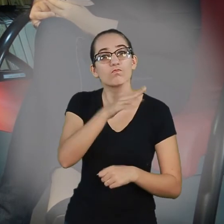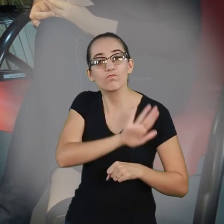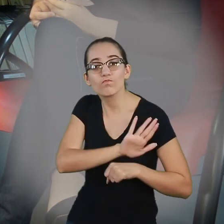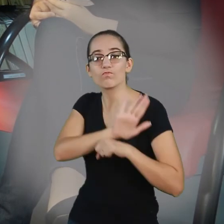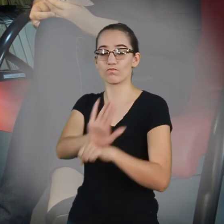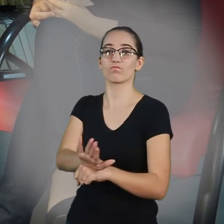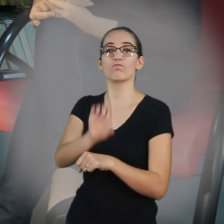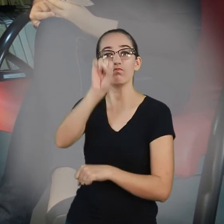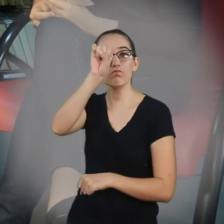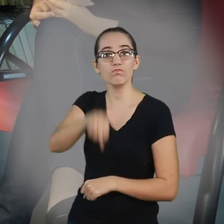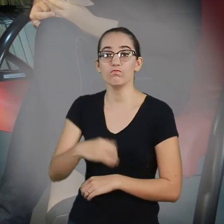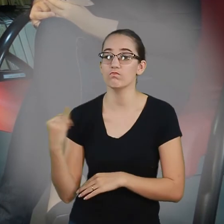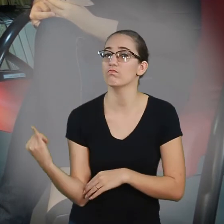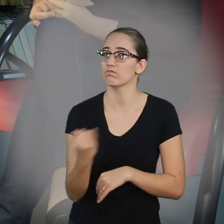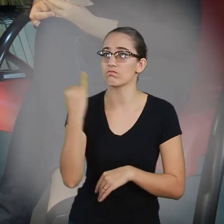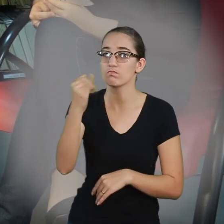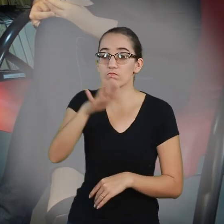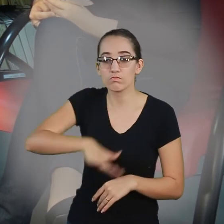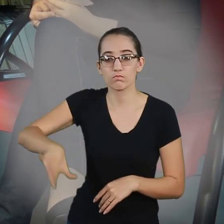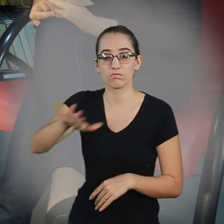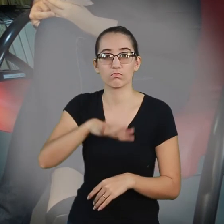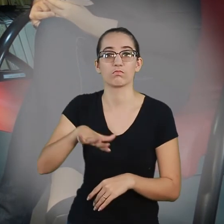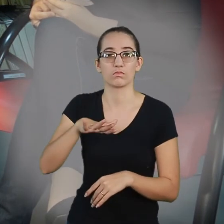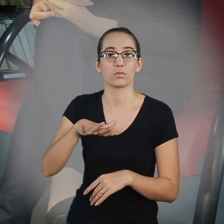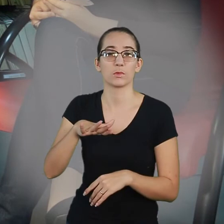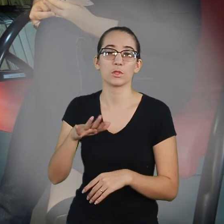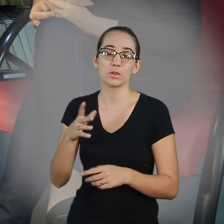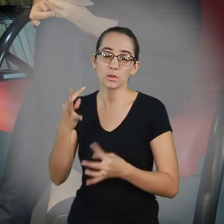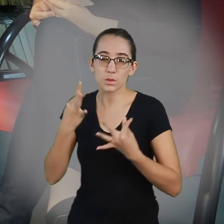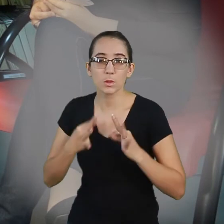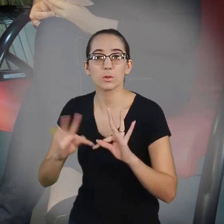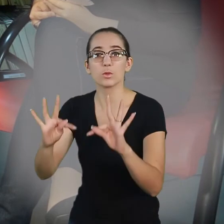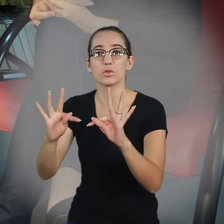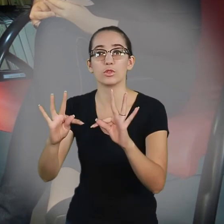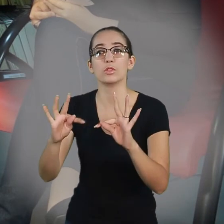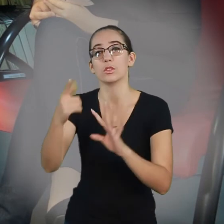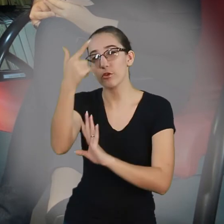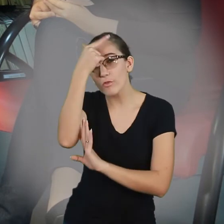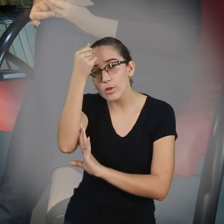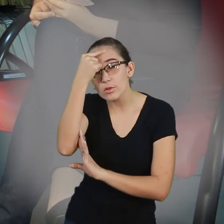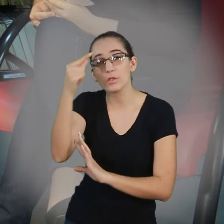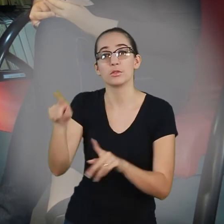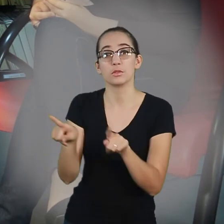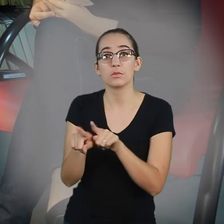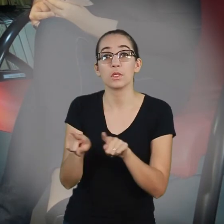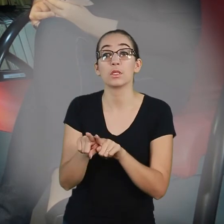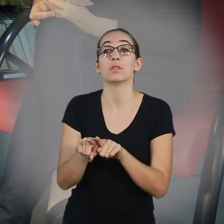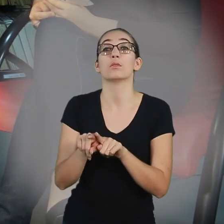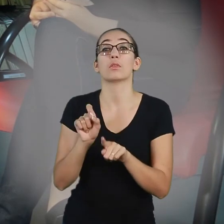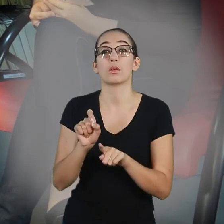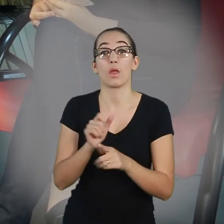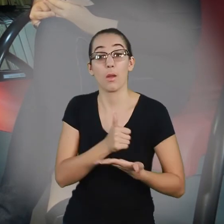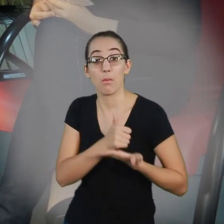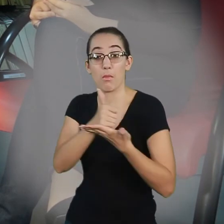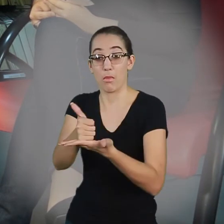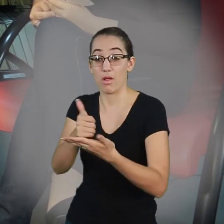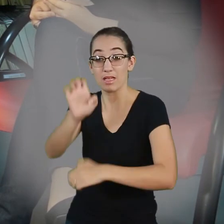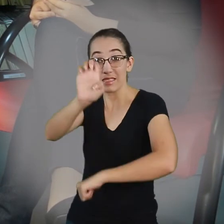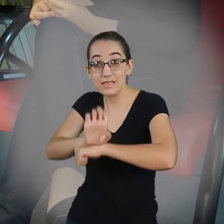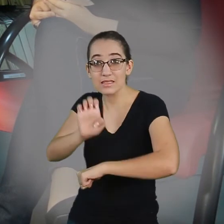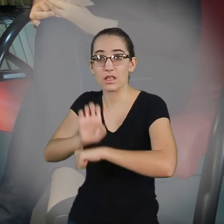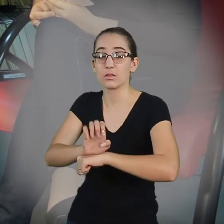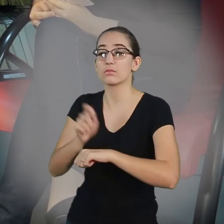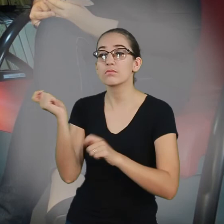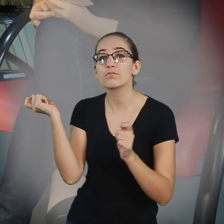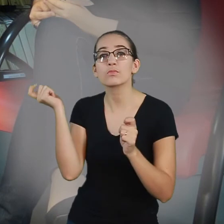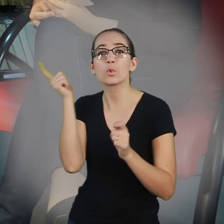partir das universidades, a partir dos nossos empreendedores, a partir da nossa sociedade, para que o Estado se projete na economia do conhecimento. E tudo aquilo